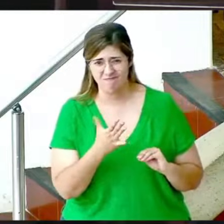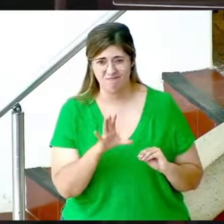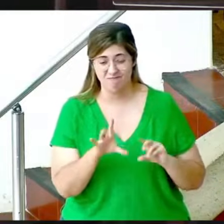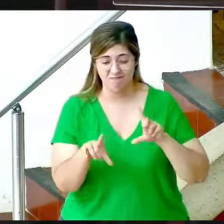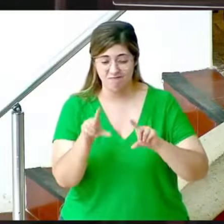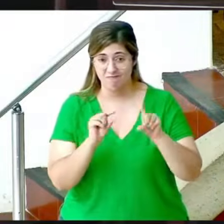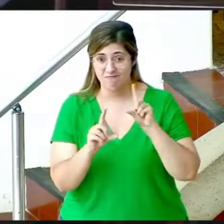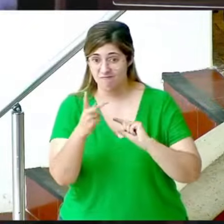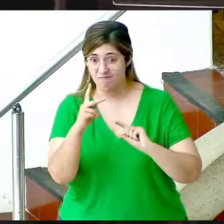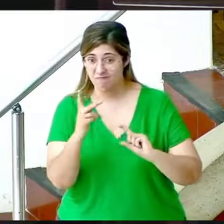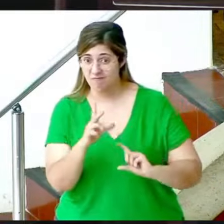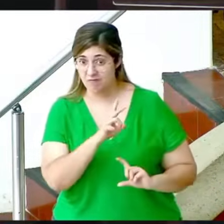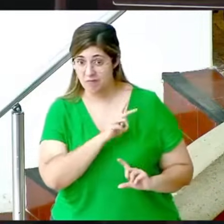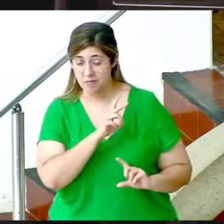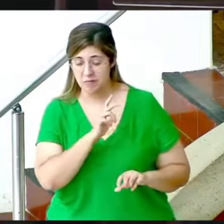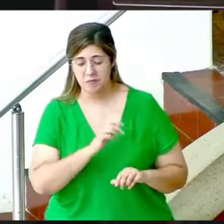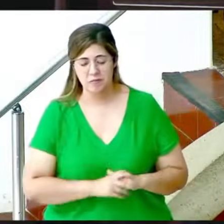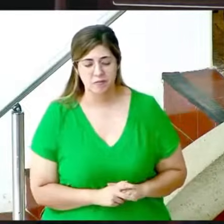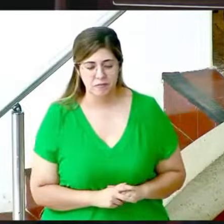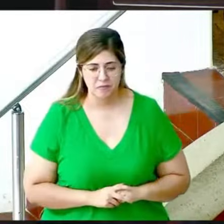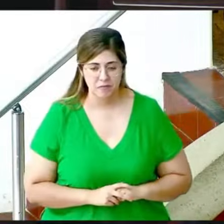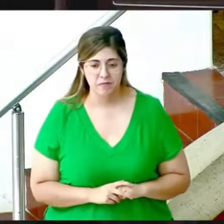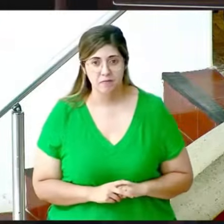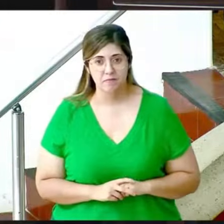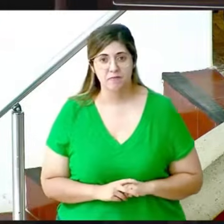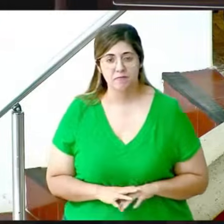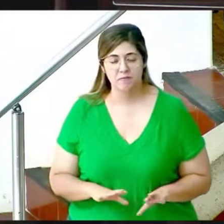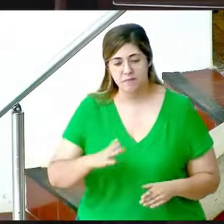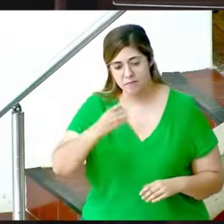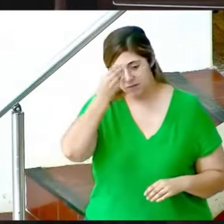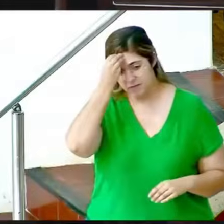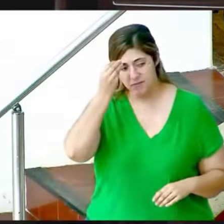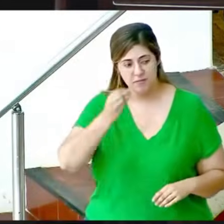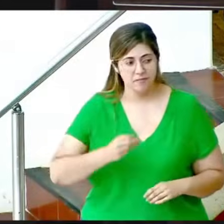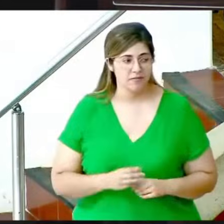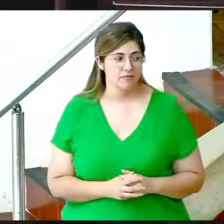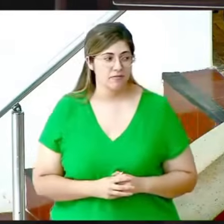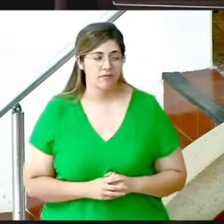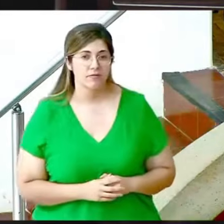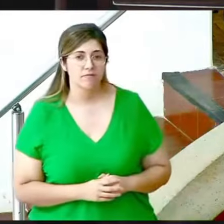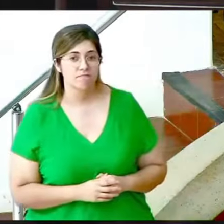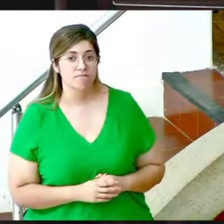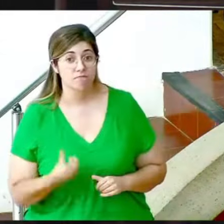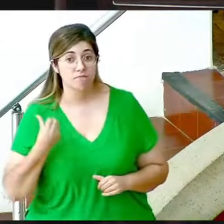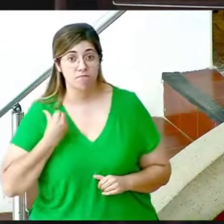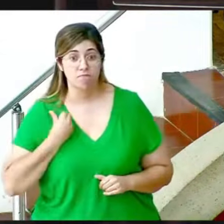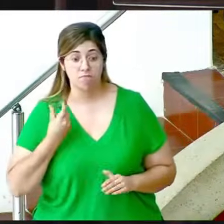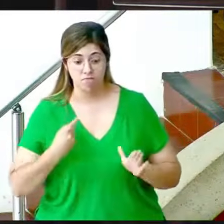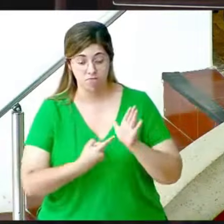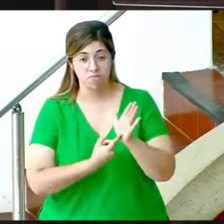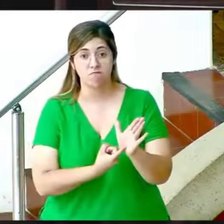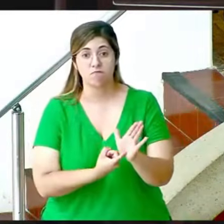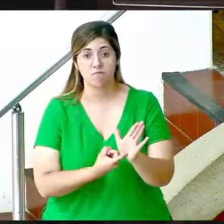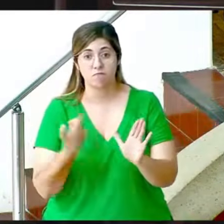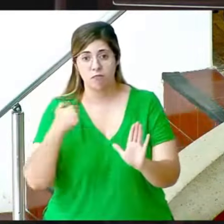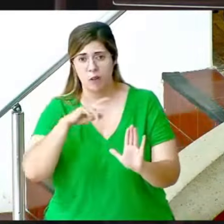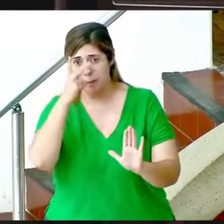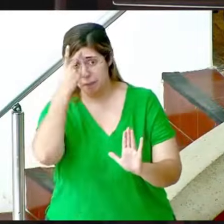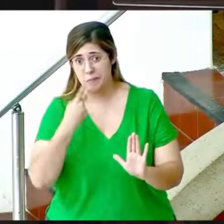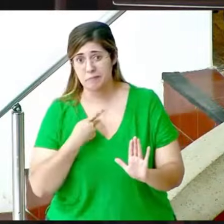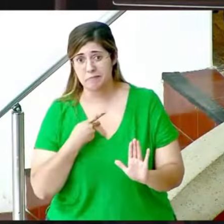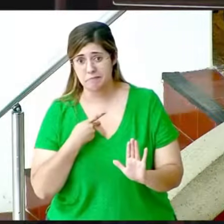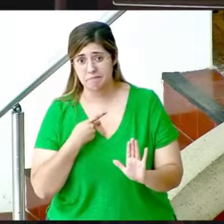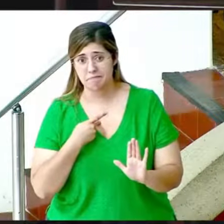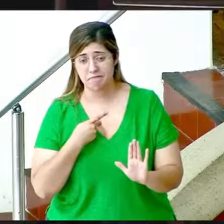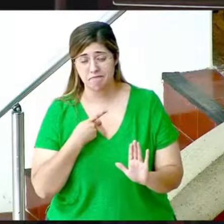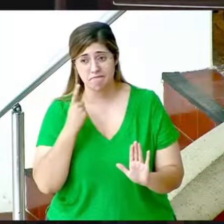mais ou menos. Que nota deu? Que nota dá para nós, né? Que